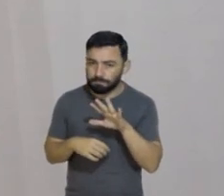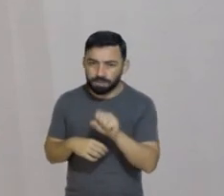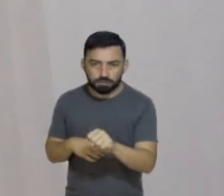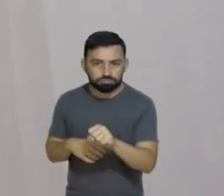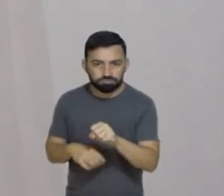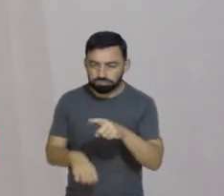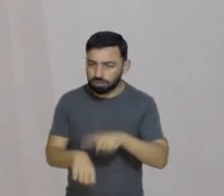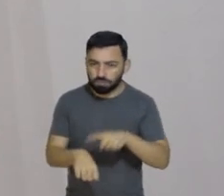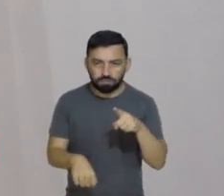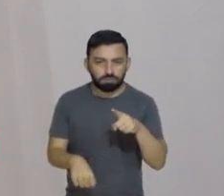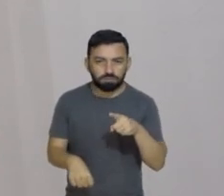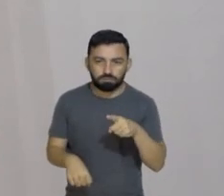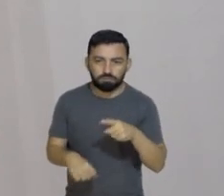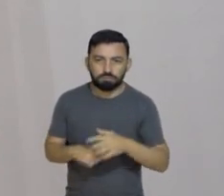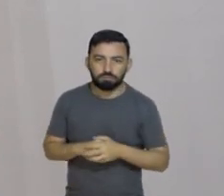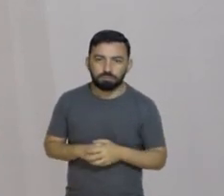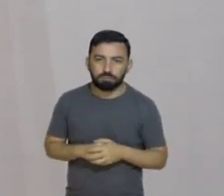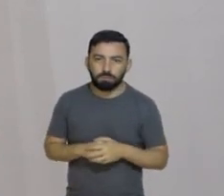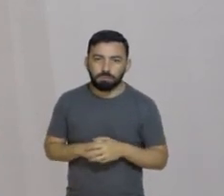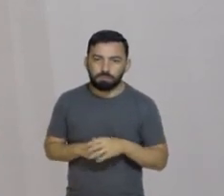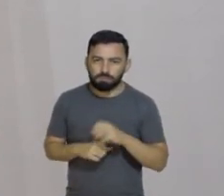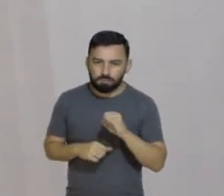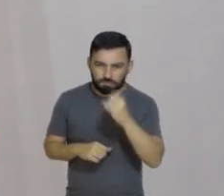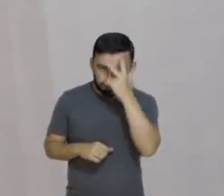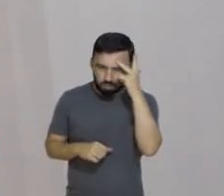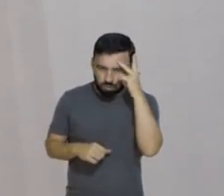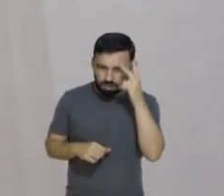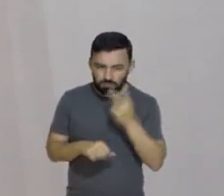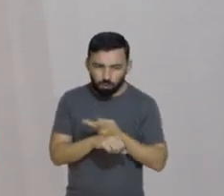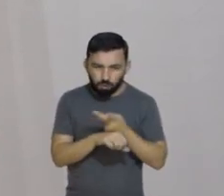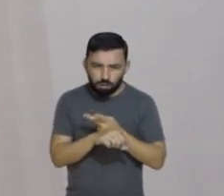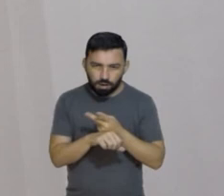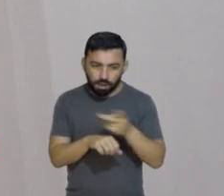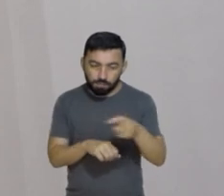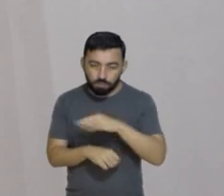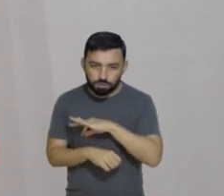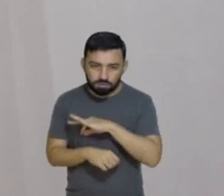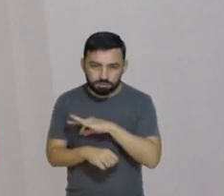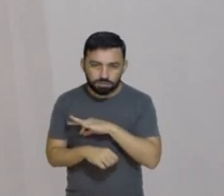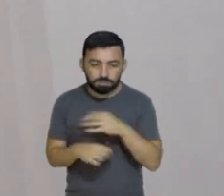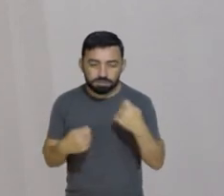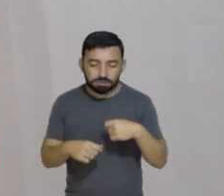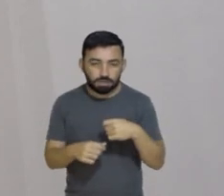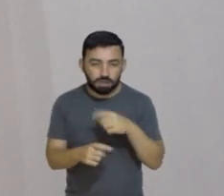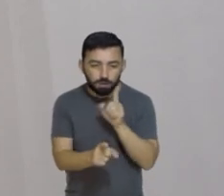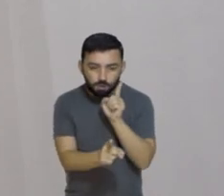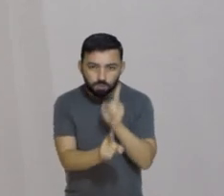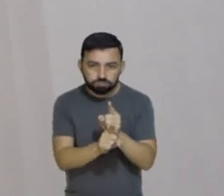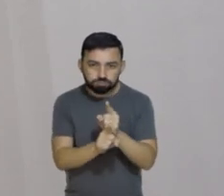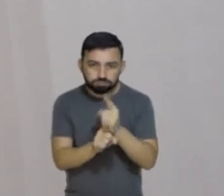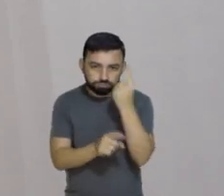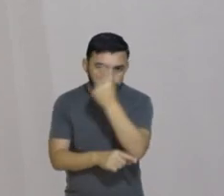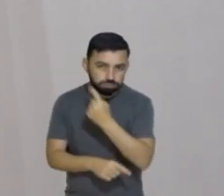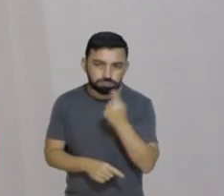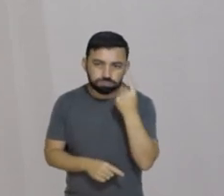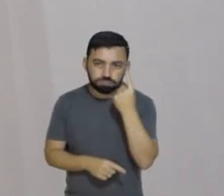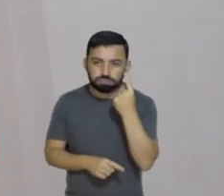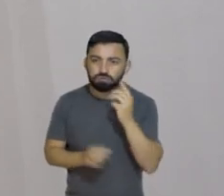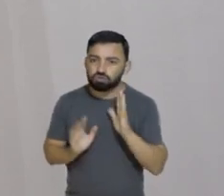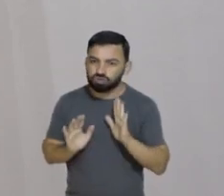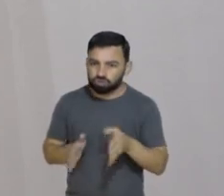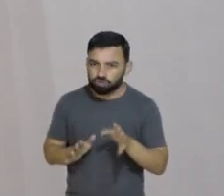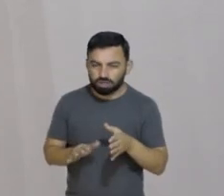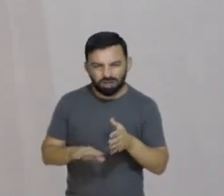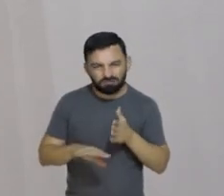atuado em relação a isso. Se esse indivíduo ele é procurado pela polícia, ele tem que ser identificado o rosto e já ter uma